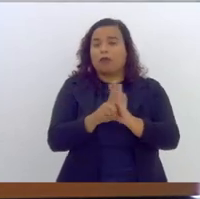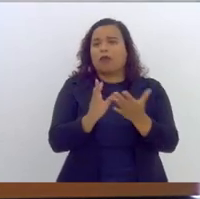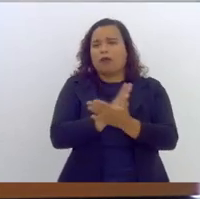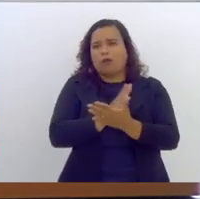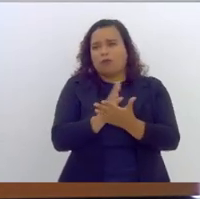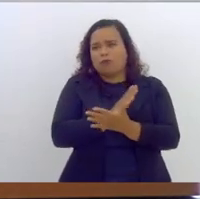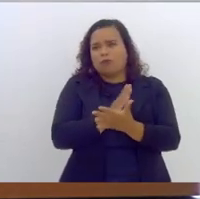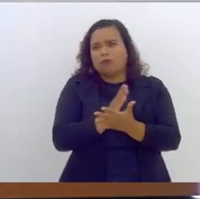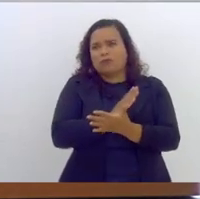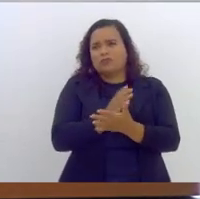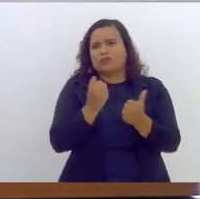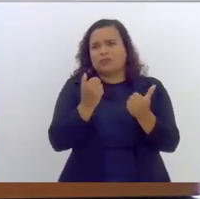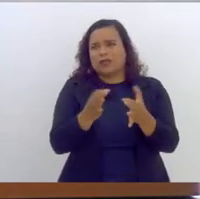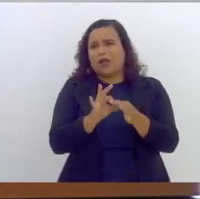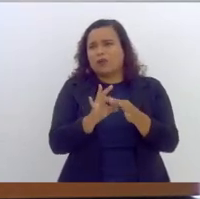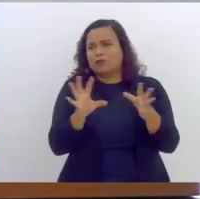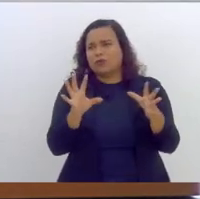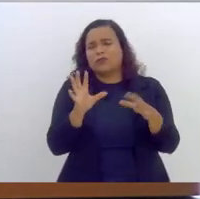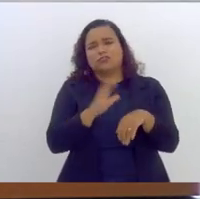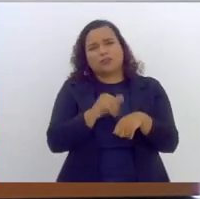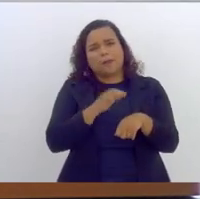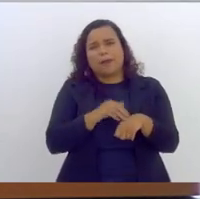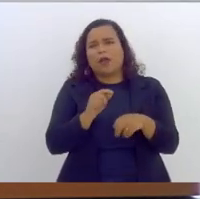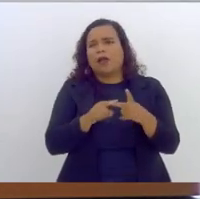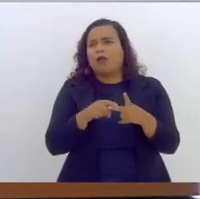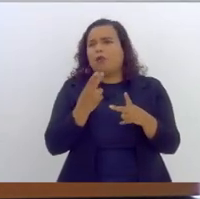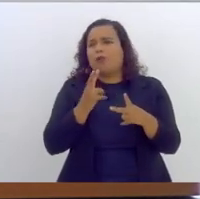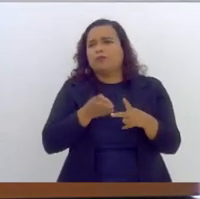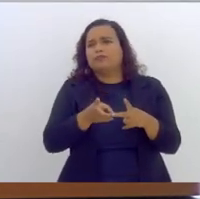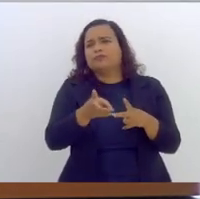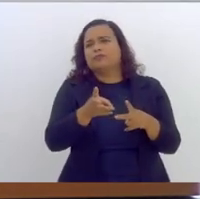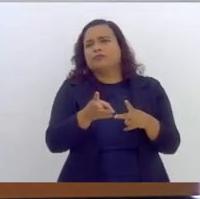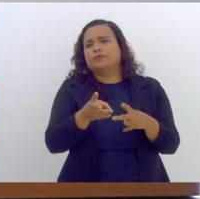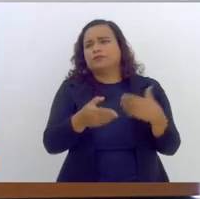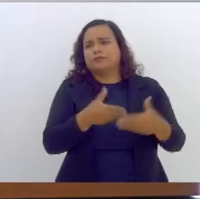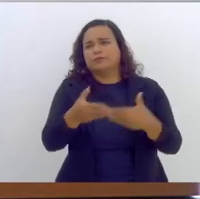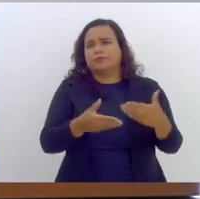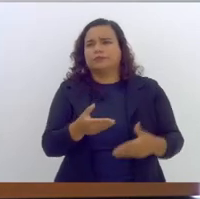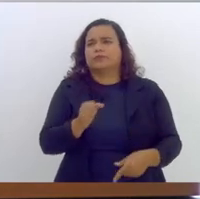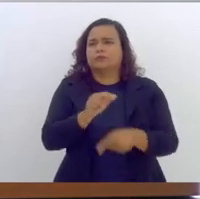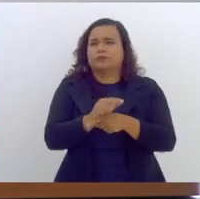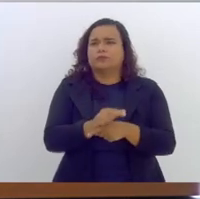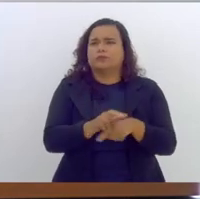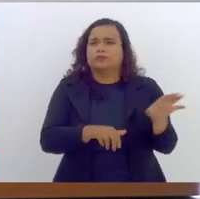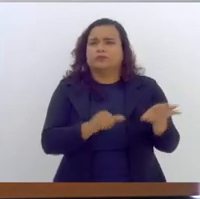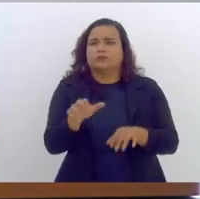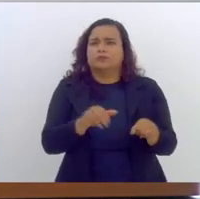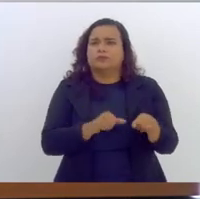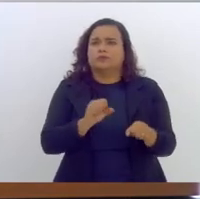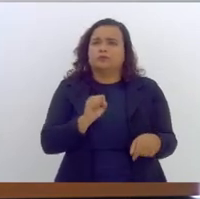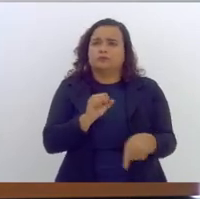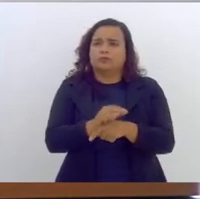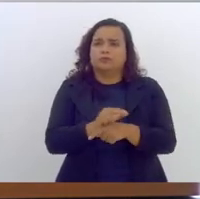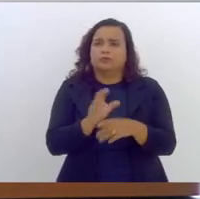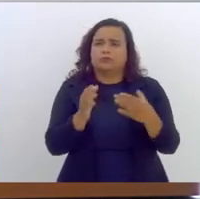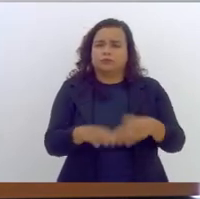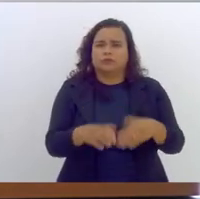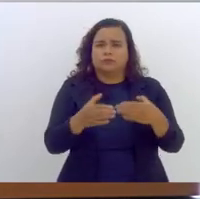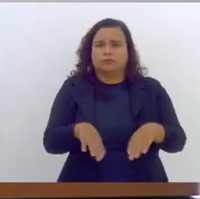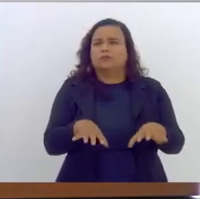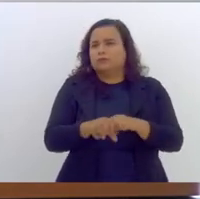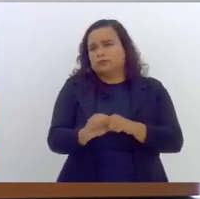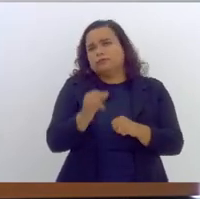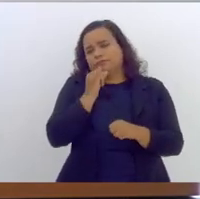enfim autorizando chamamento ou prosseguimento do Sertão me para que haja convocação para o novo pro curso de formação